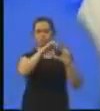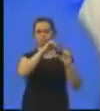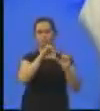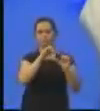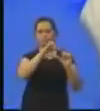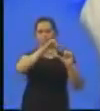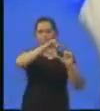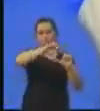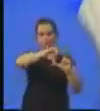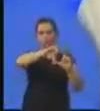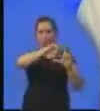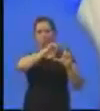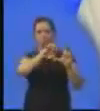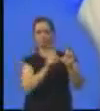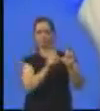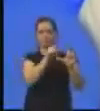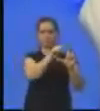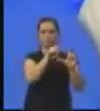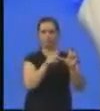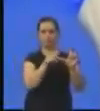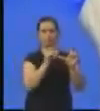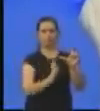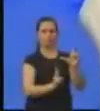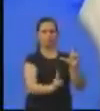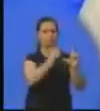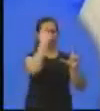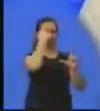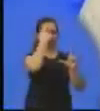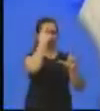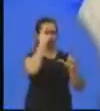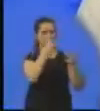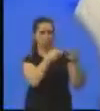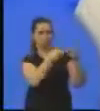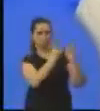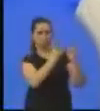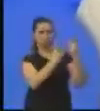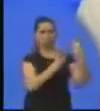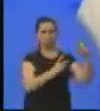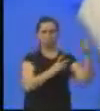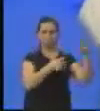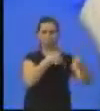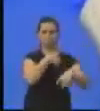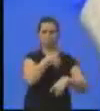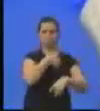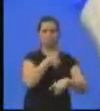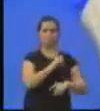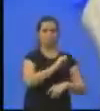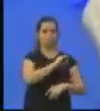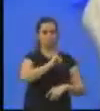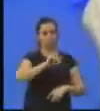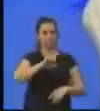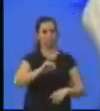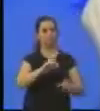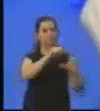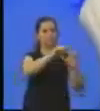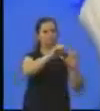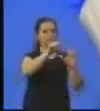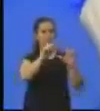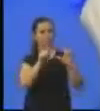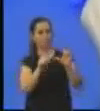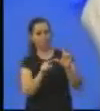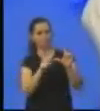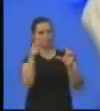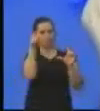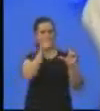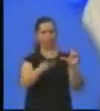é conveniente a gente sempre trabalhar em cima do ciclo trigonométrico. Então, o que nós vamos fazer? No ciclo trigonométrico, de novo, a